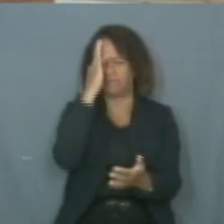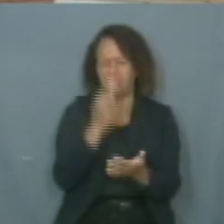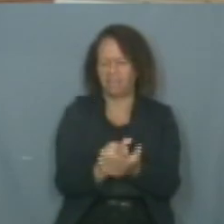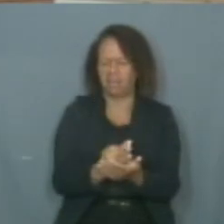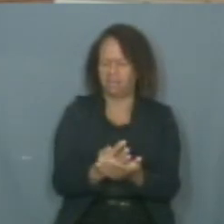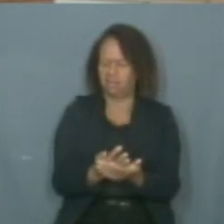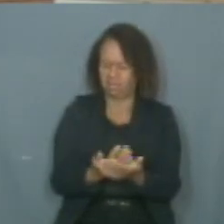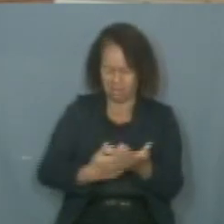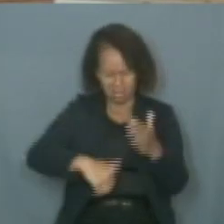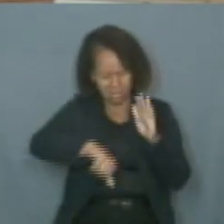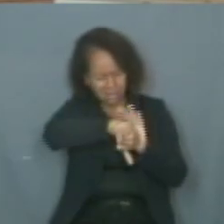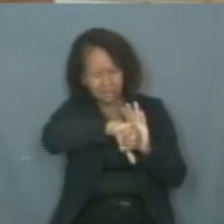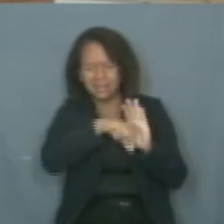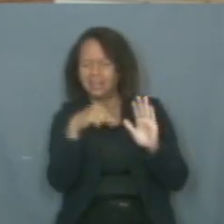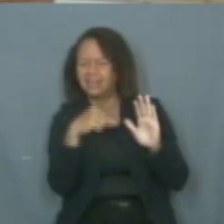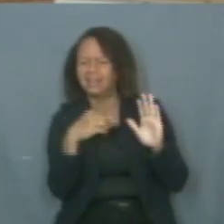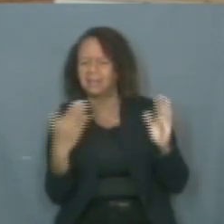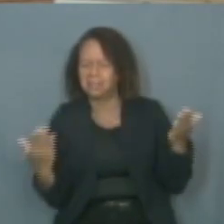que crime!